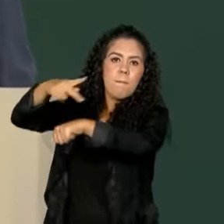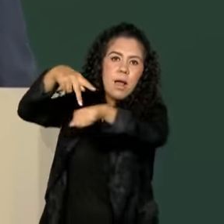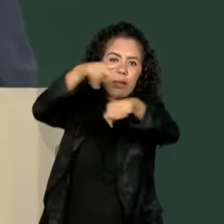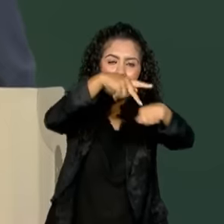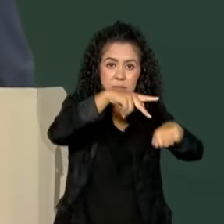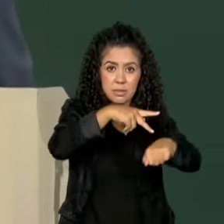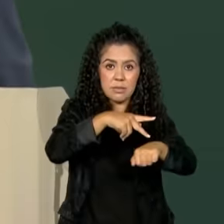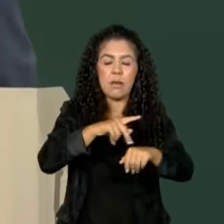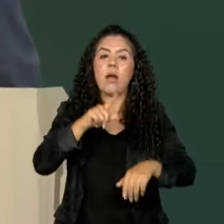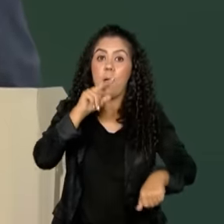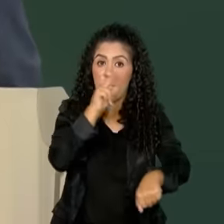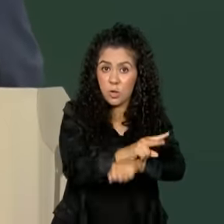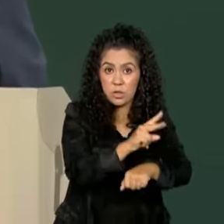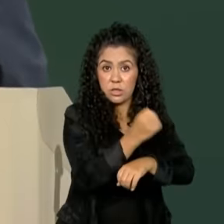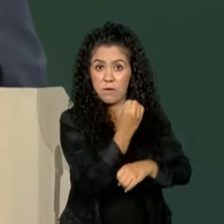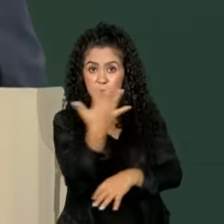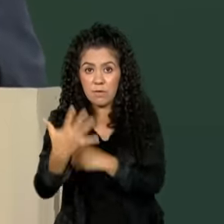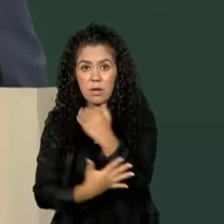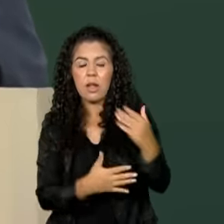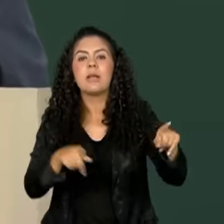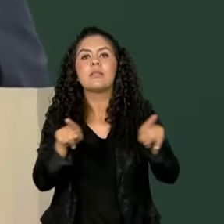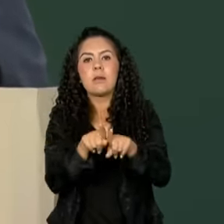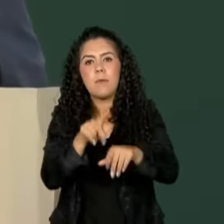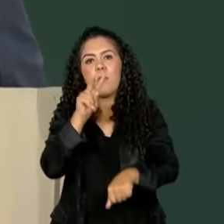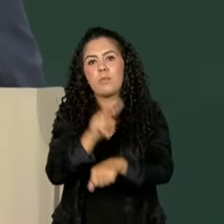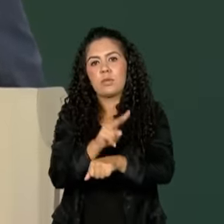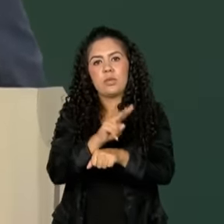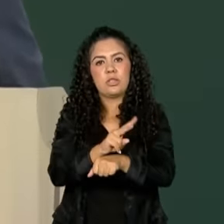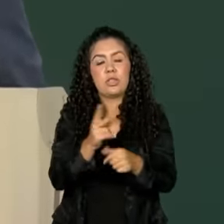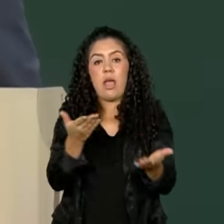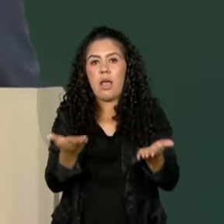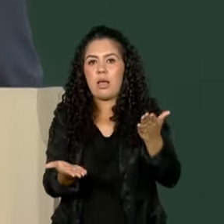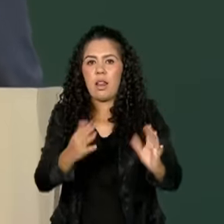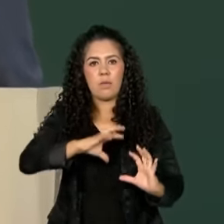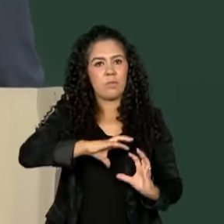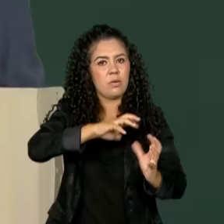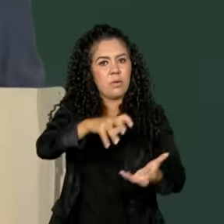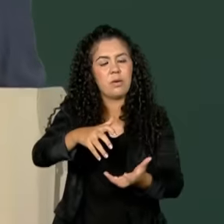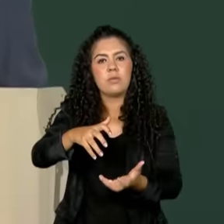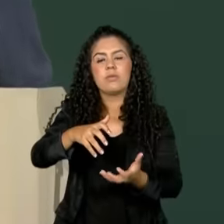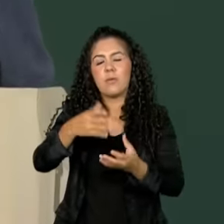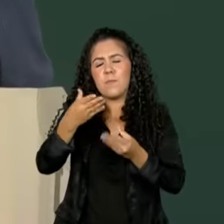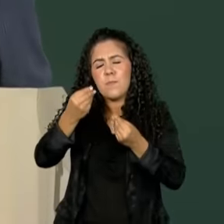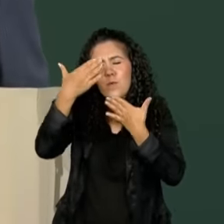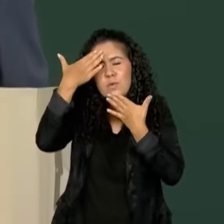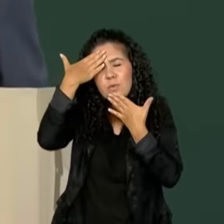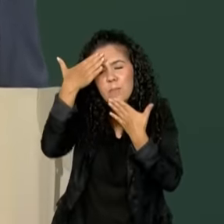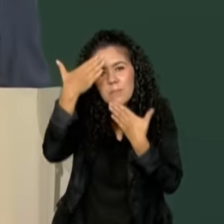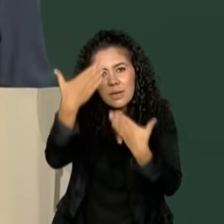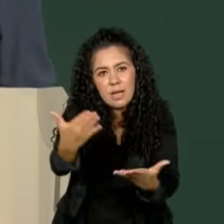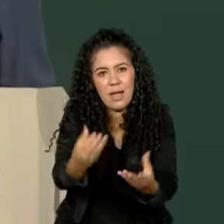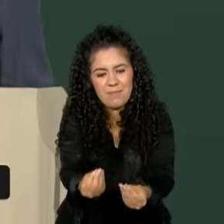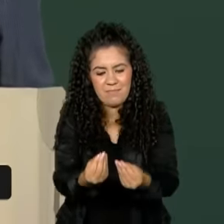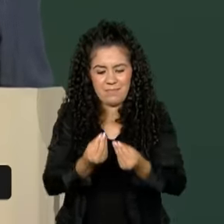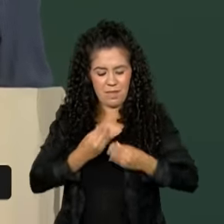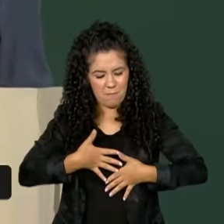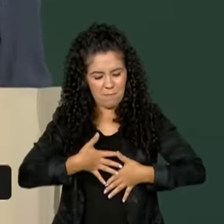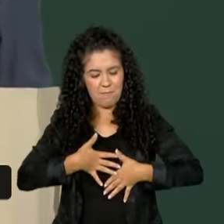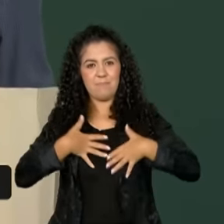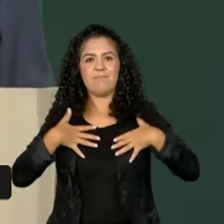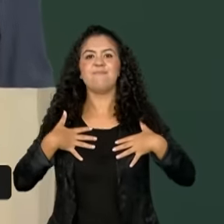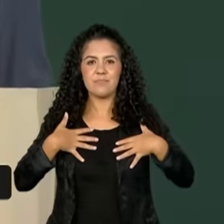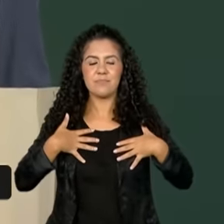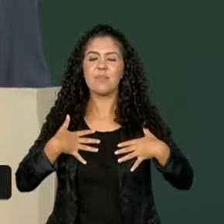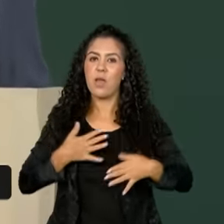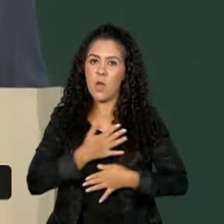é proteger o equilíbrio do planeta e dos oceanos. Muito obrigada por essa honraria. E eu quero